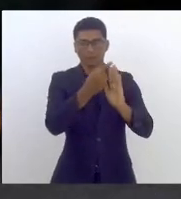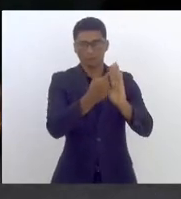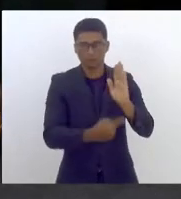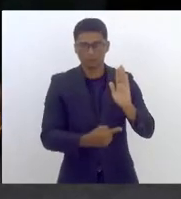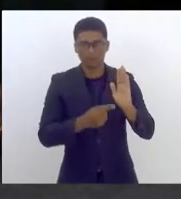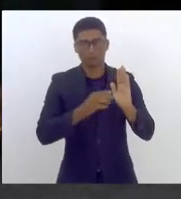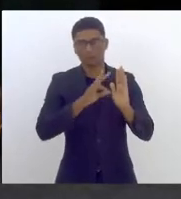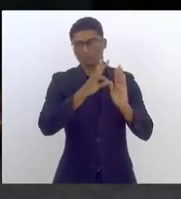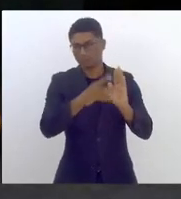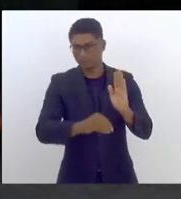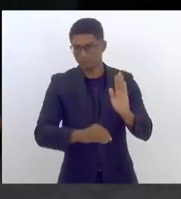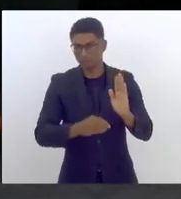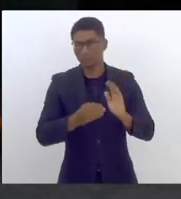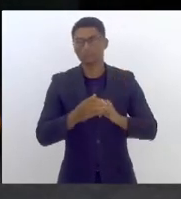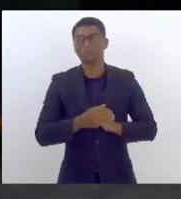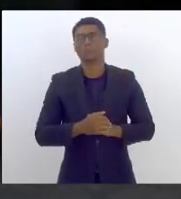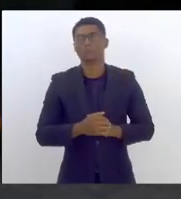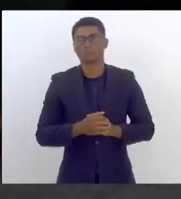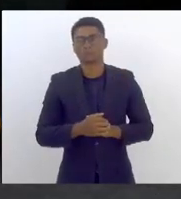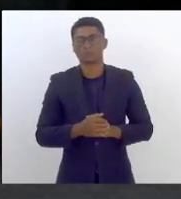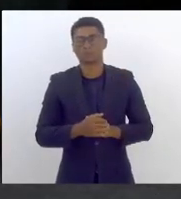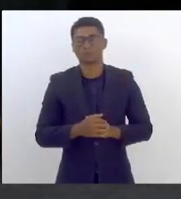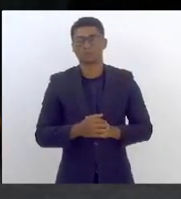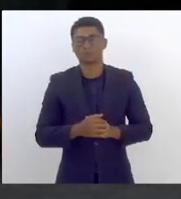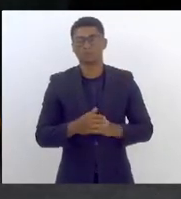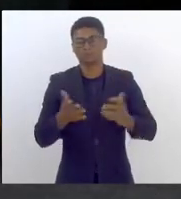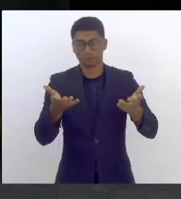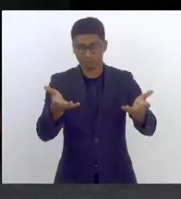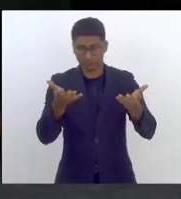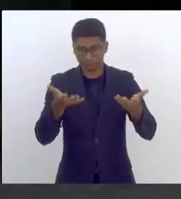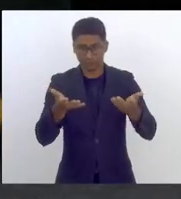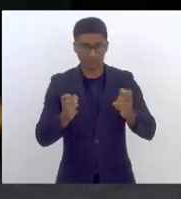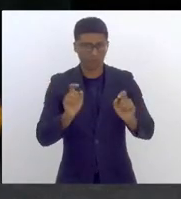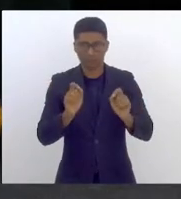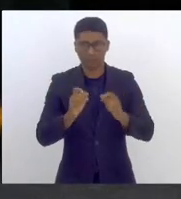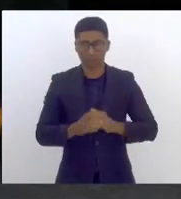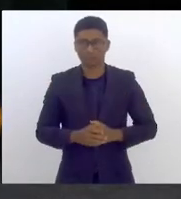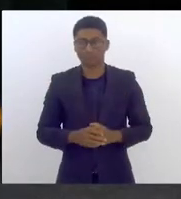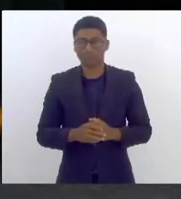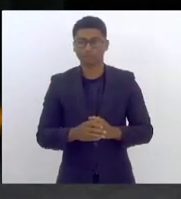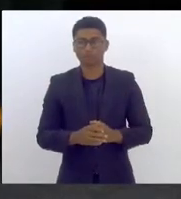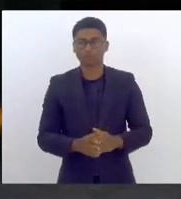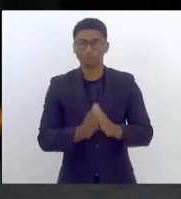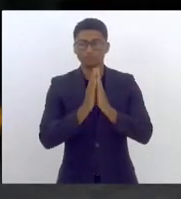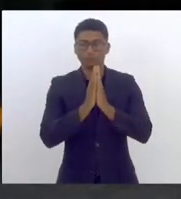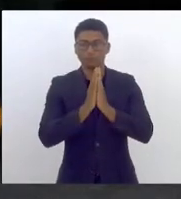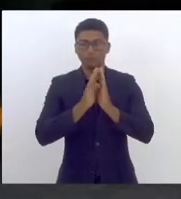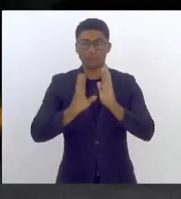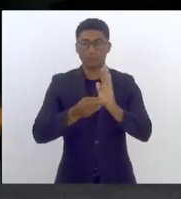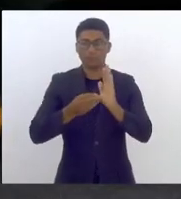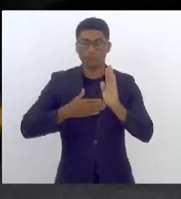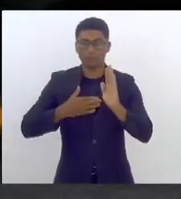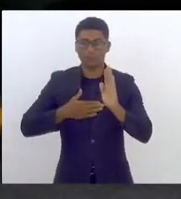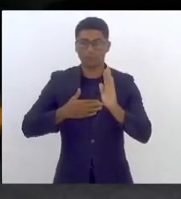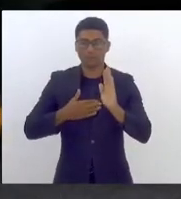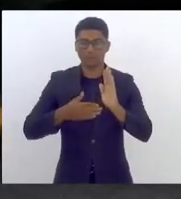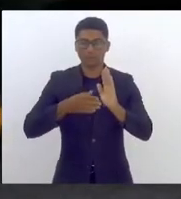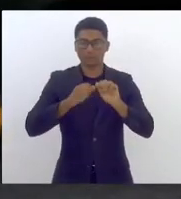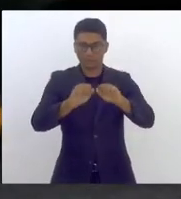aqui citei eu gostaria se você excelência retirar-se as minhas emendas de